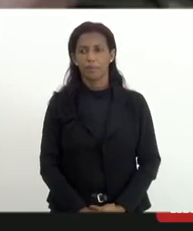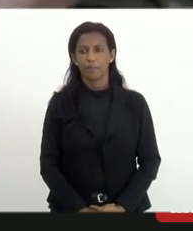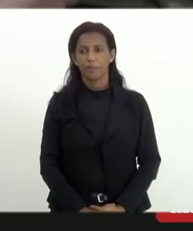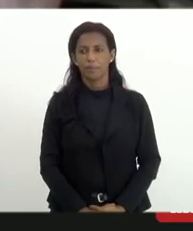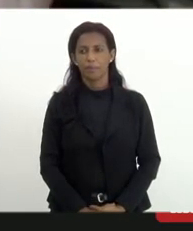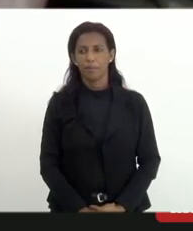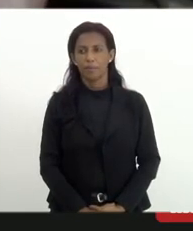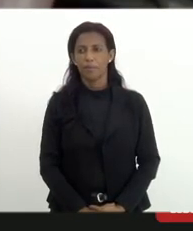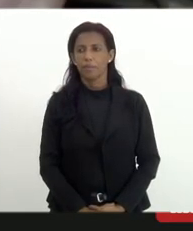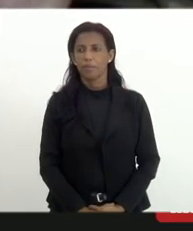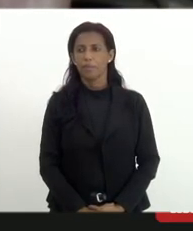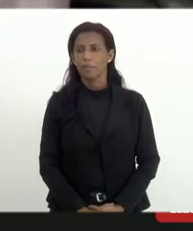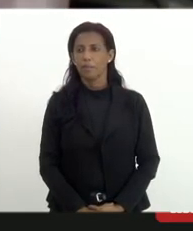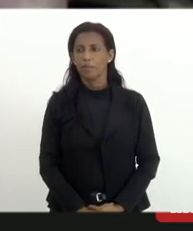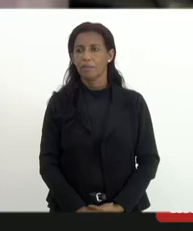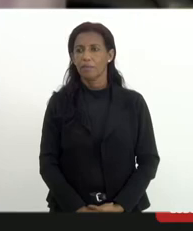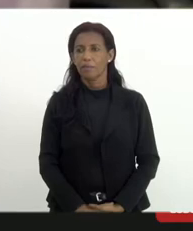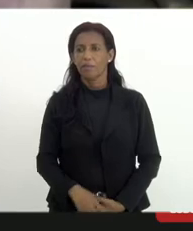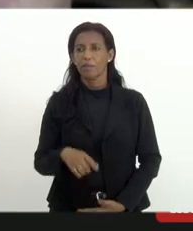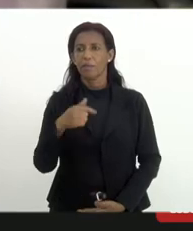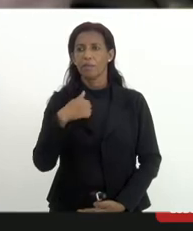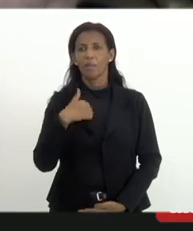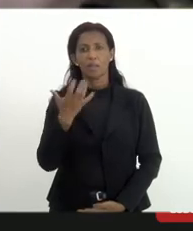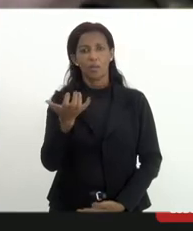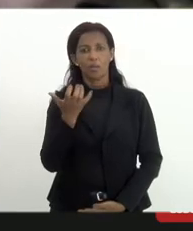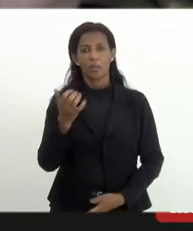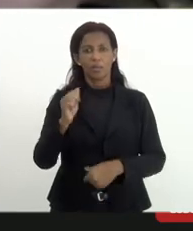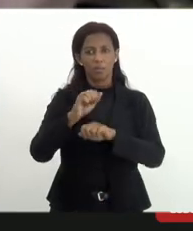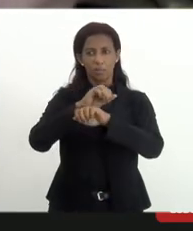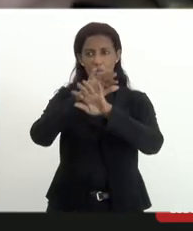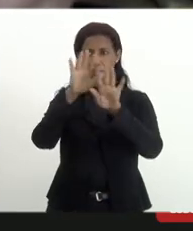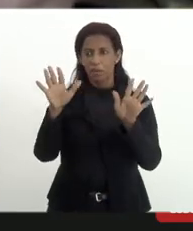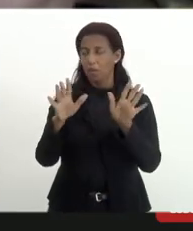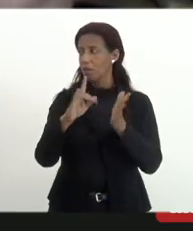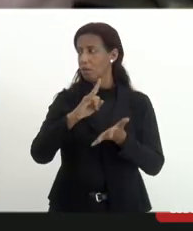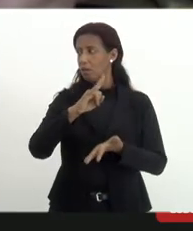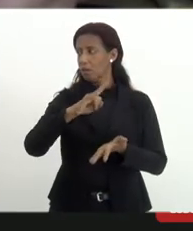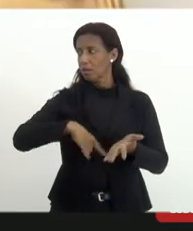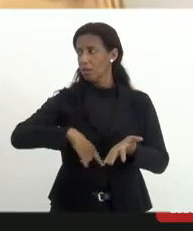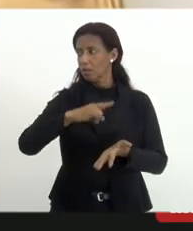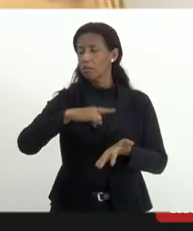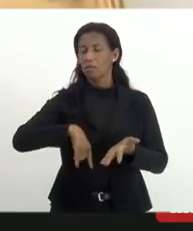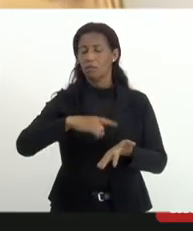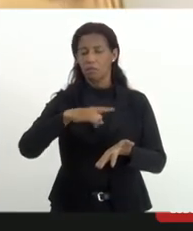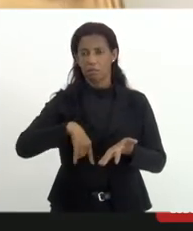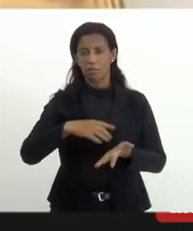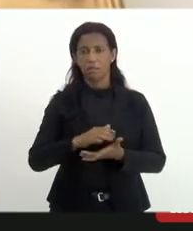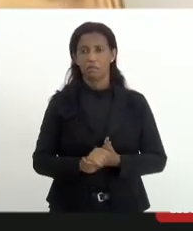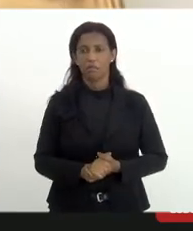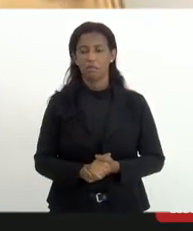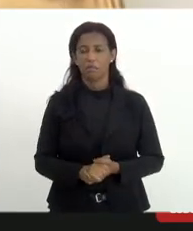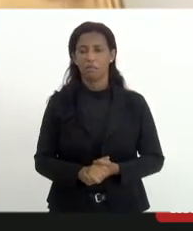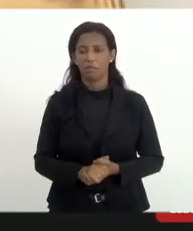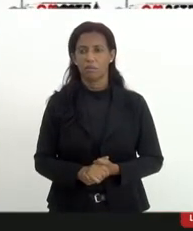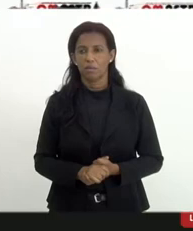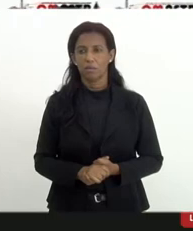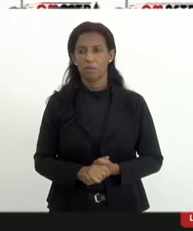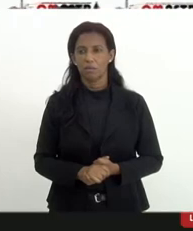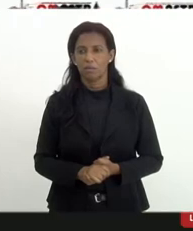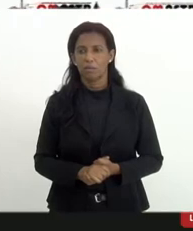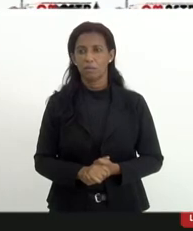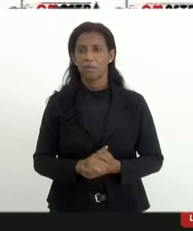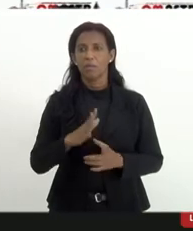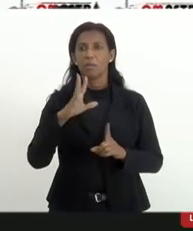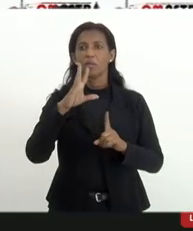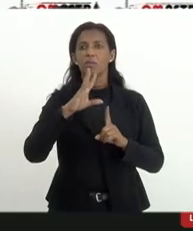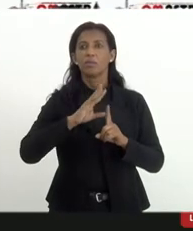não. Eu gostaria que ficasse esclarecido na documentação o problema com as pertinências. Fecha o